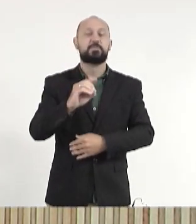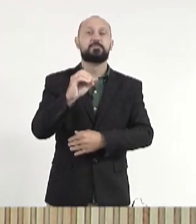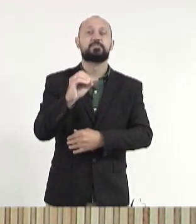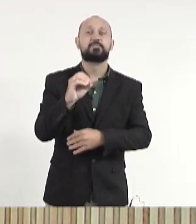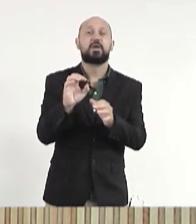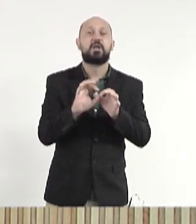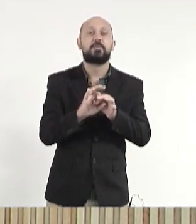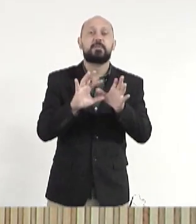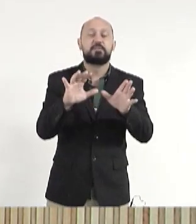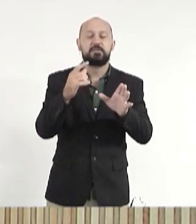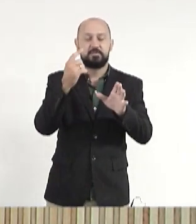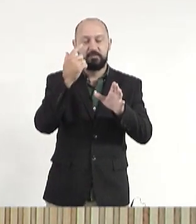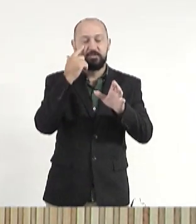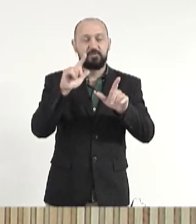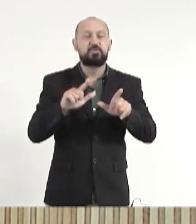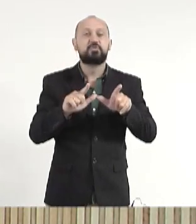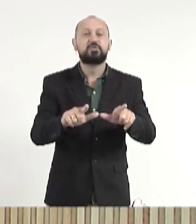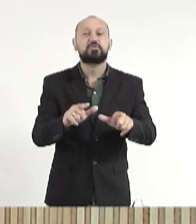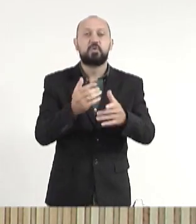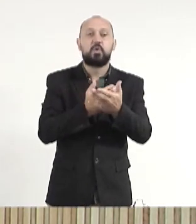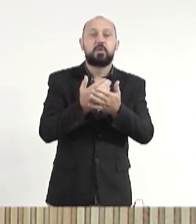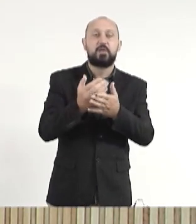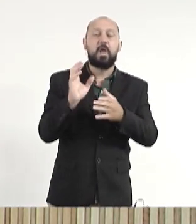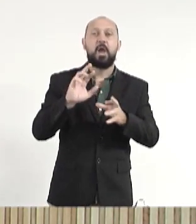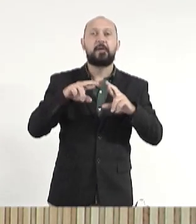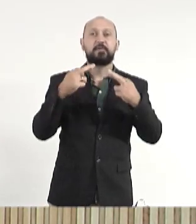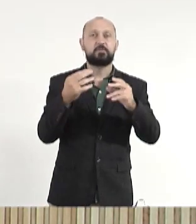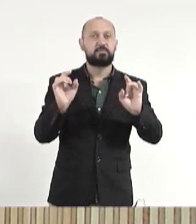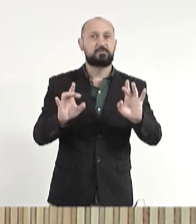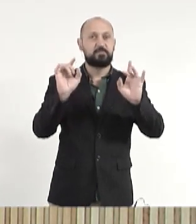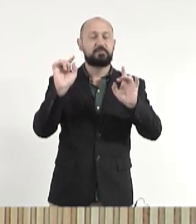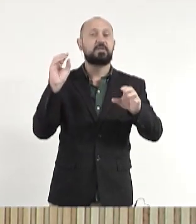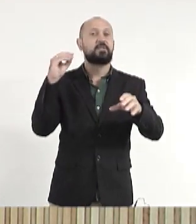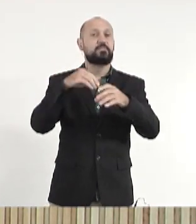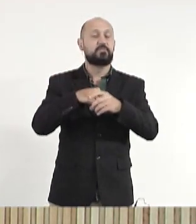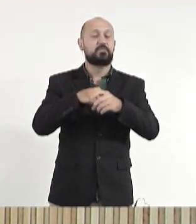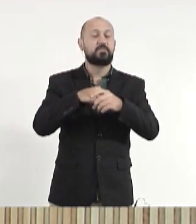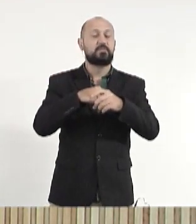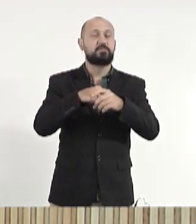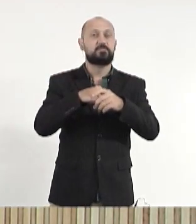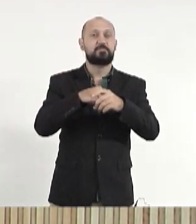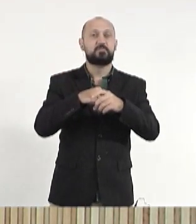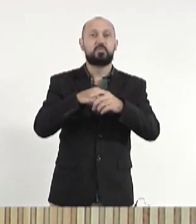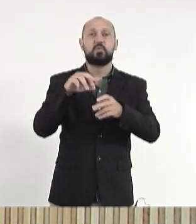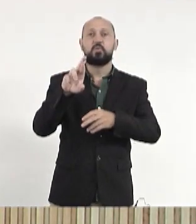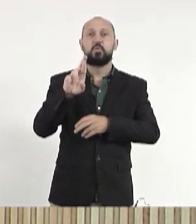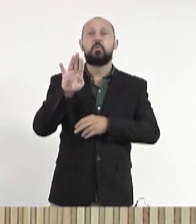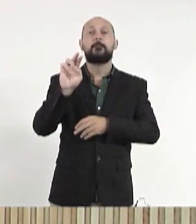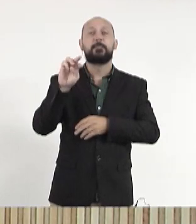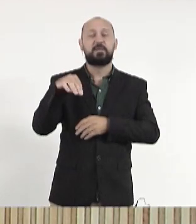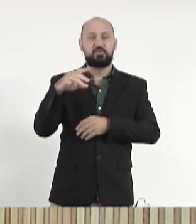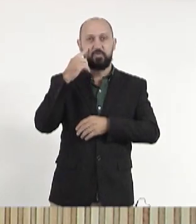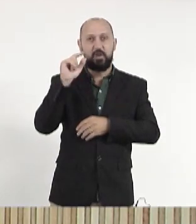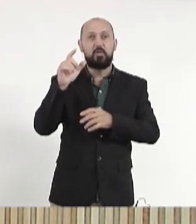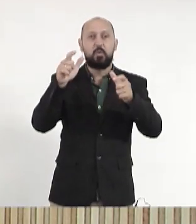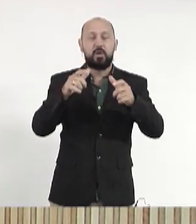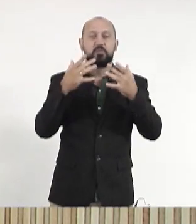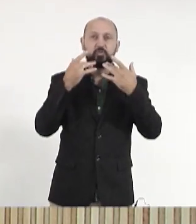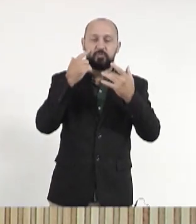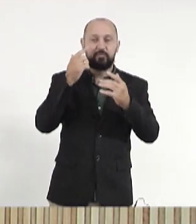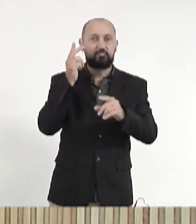a concessão desses títulos e comendas em sessão solene especial lá no Rubens Gil de Camilo e que vai contar